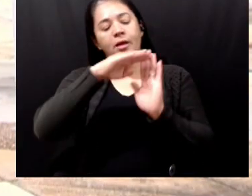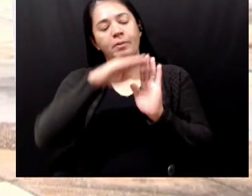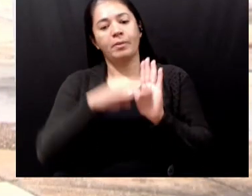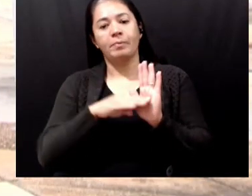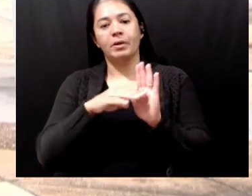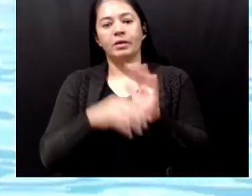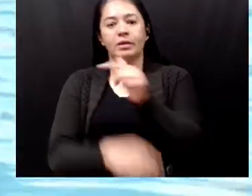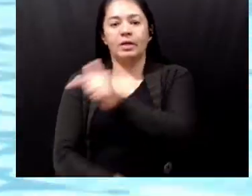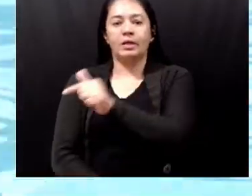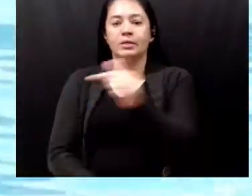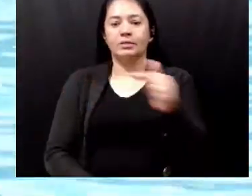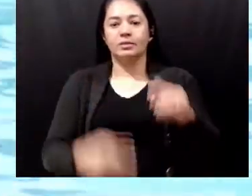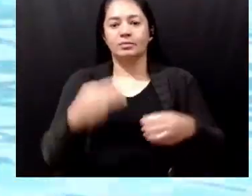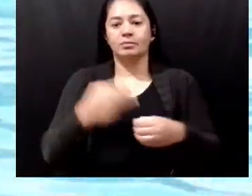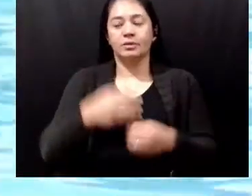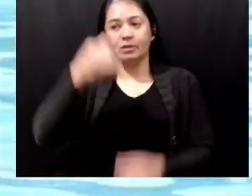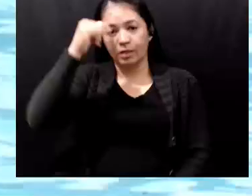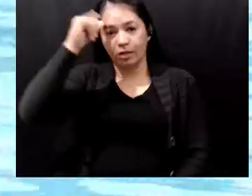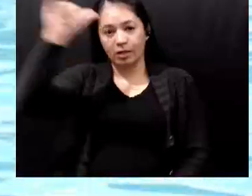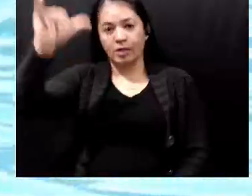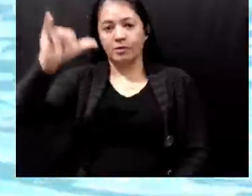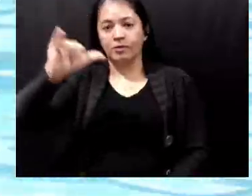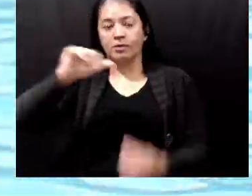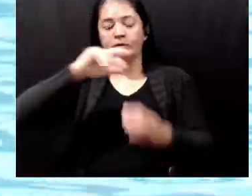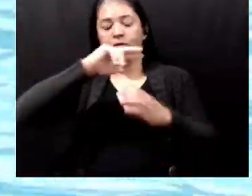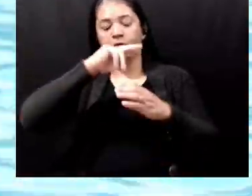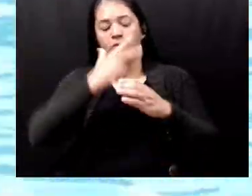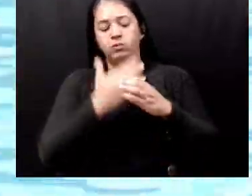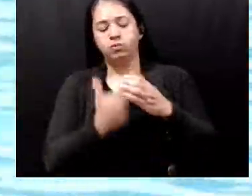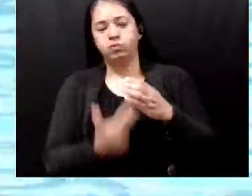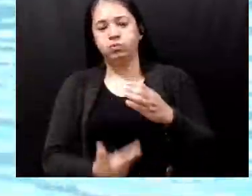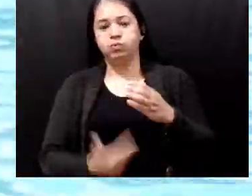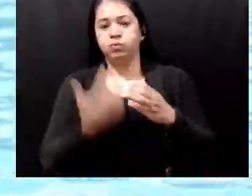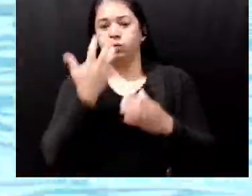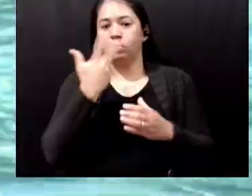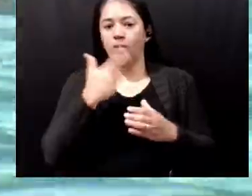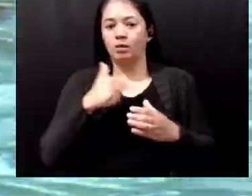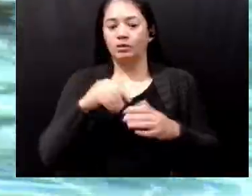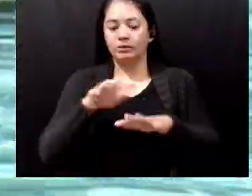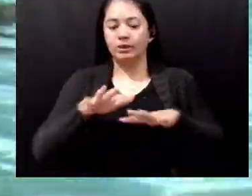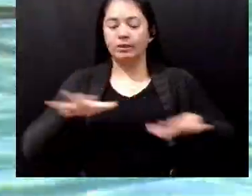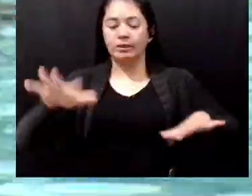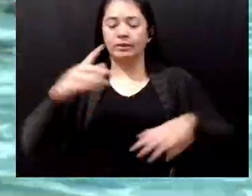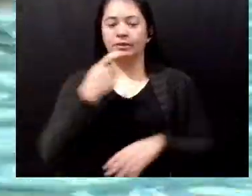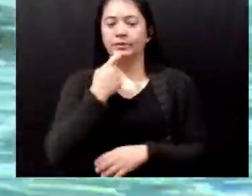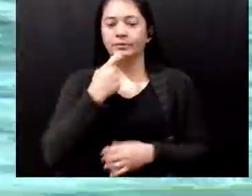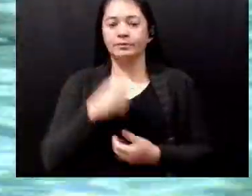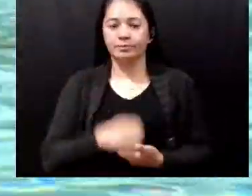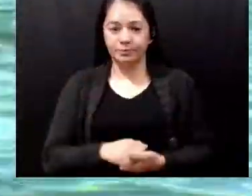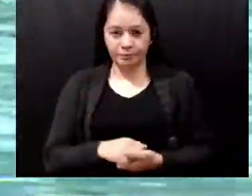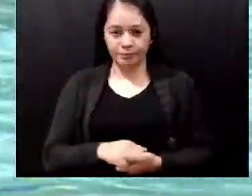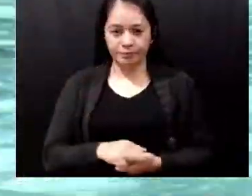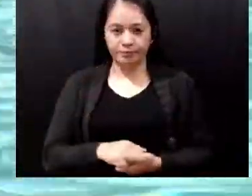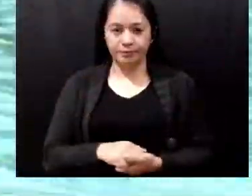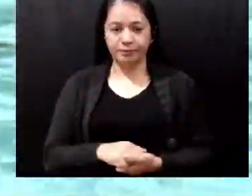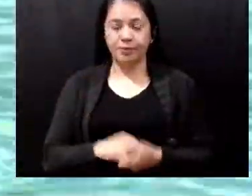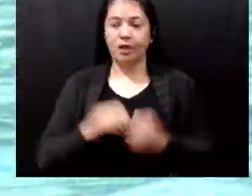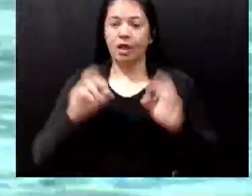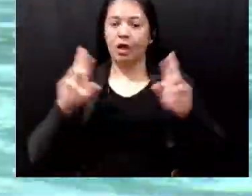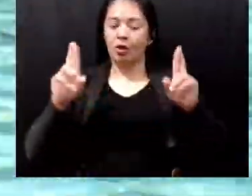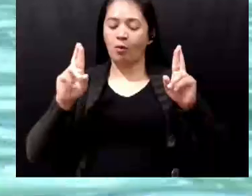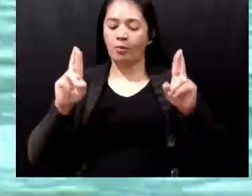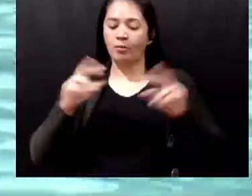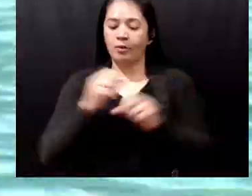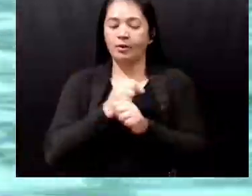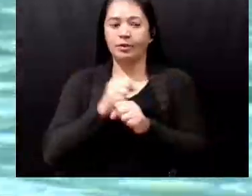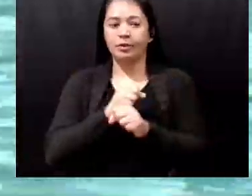de Prevenção ao Afogamento Infantil no âmbito do município de Campinas, a ser comemorada anualmente na